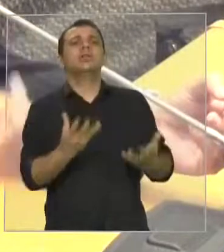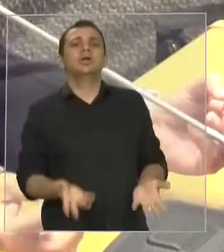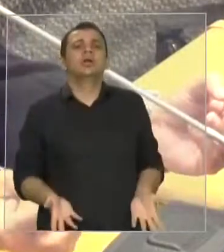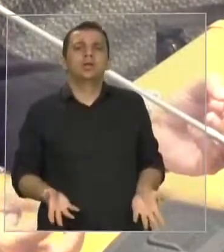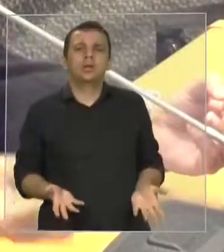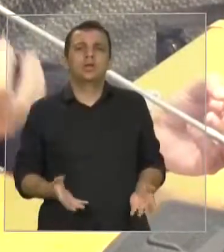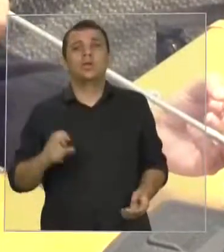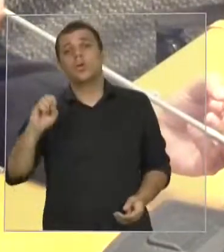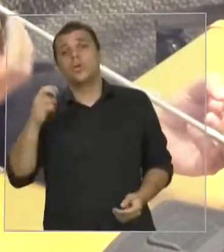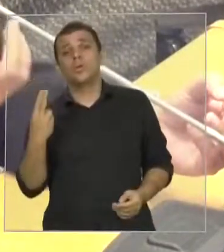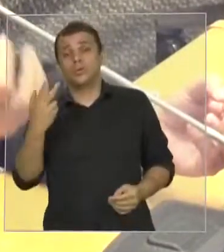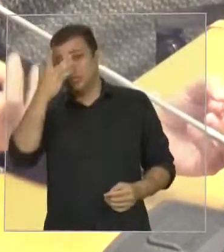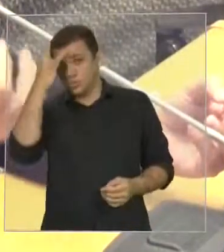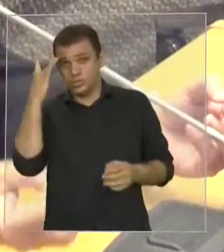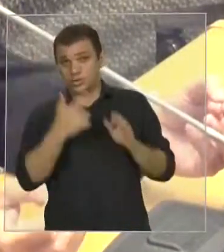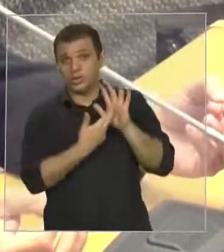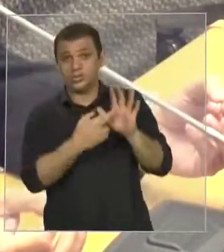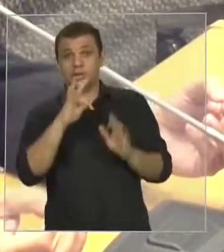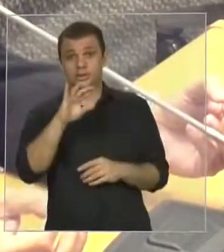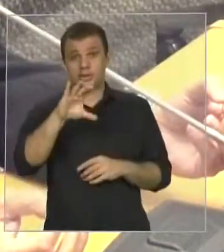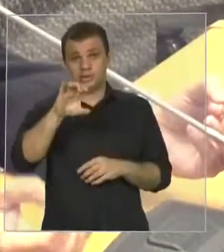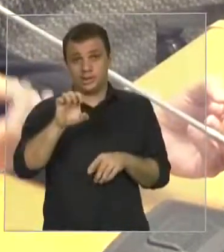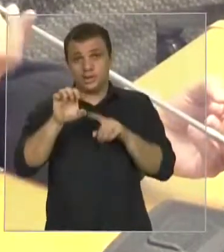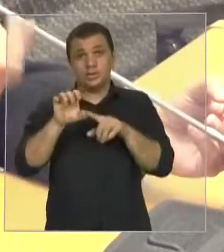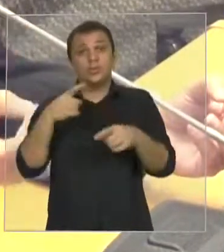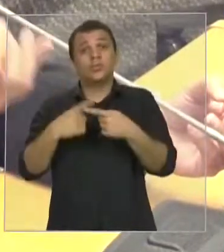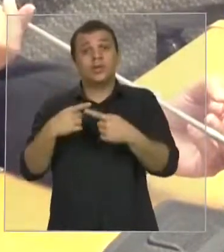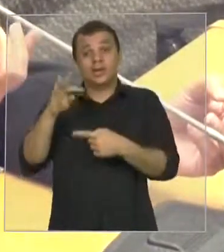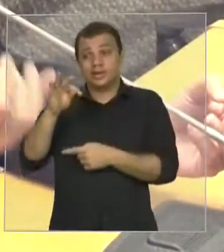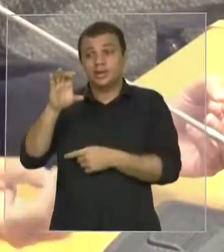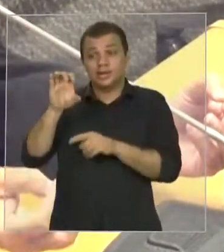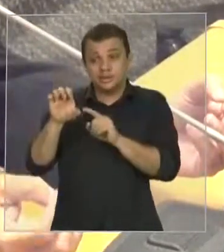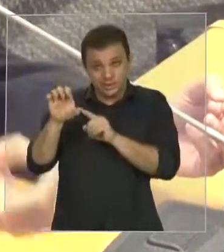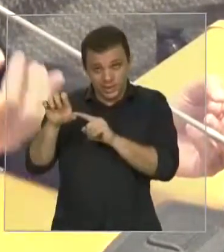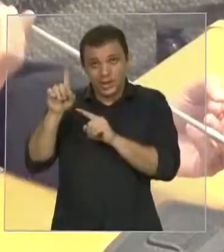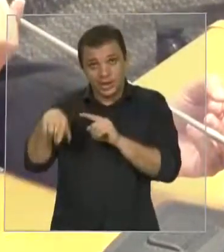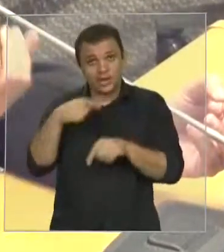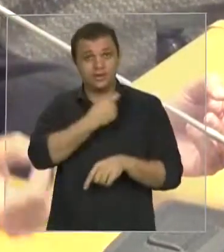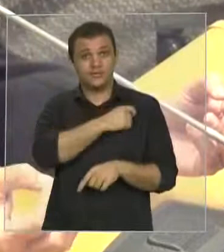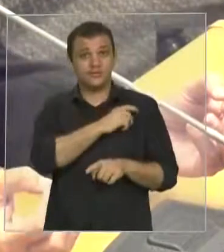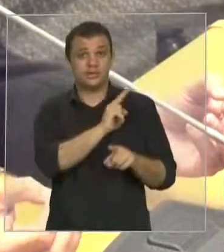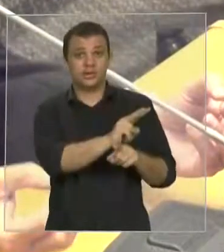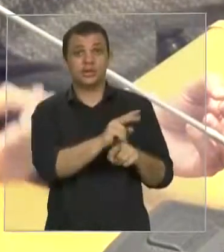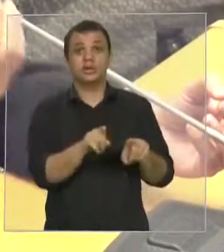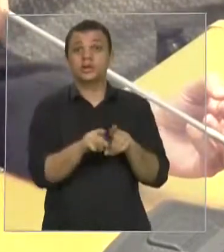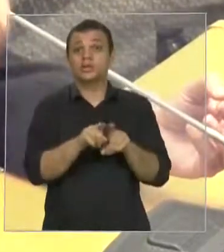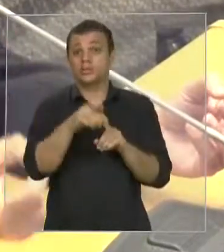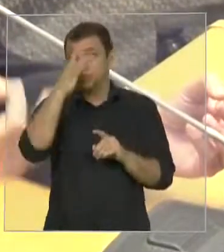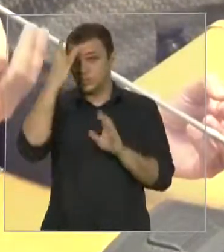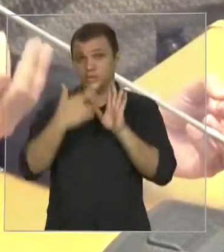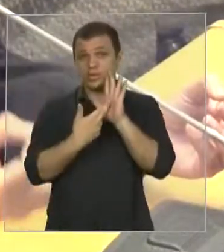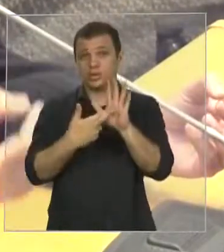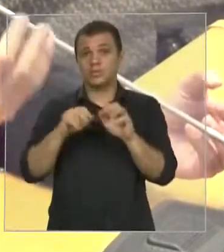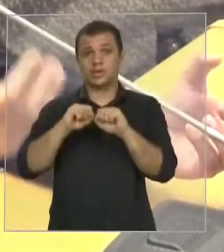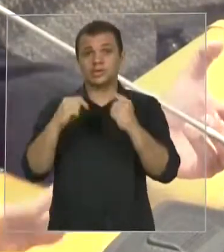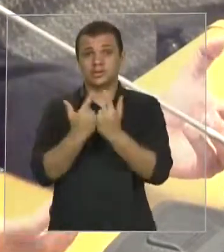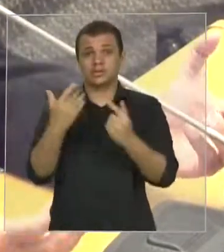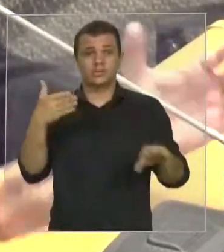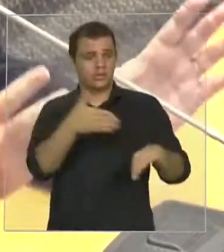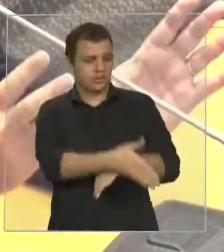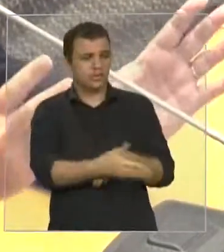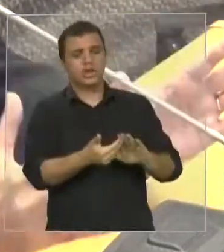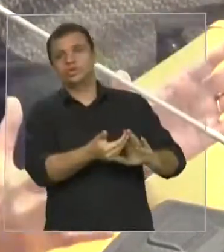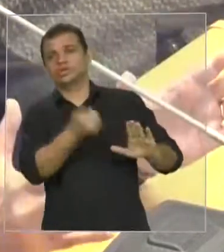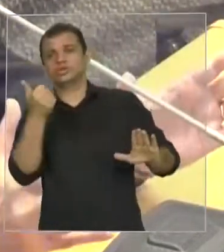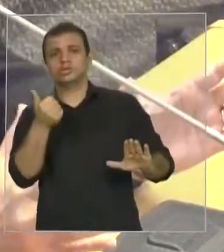Tribunal de Contas, que é um órgão de fiscalização, e tirar o representante da Assembleia, que é o representante da população, de deixar de participar deste